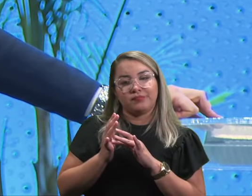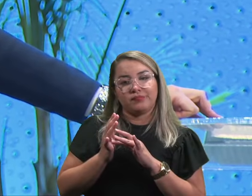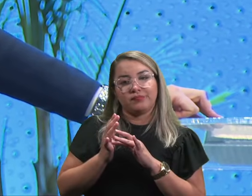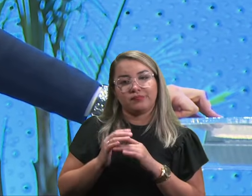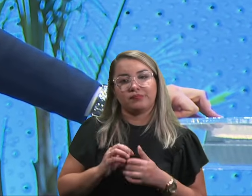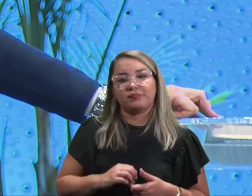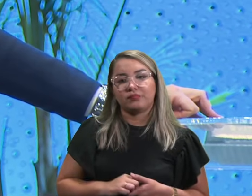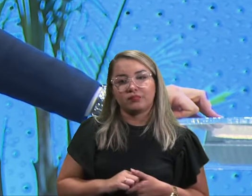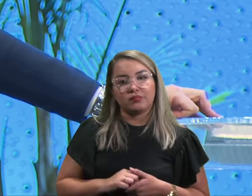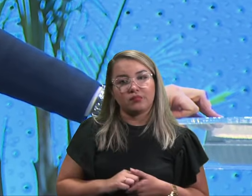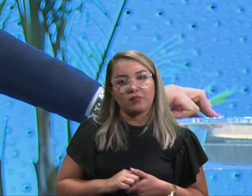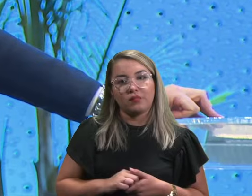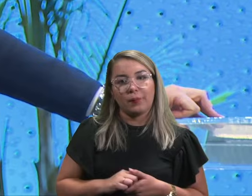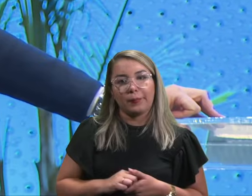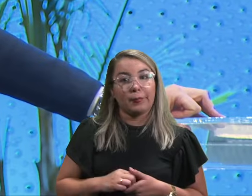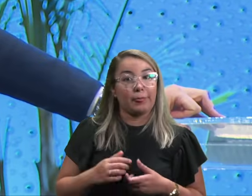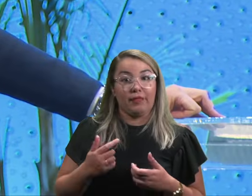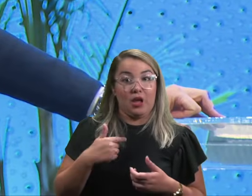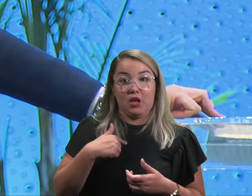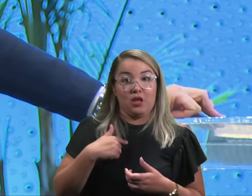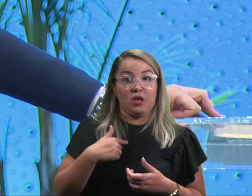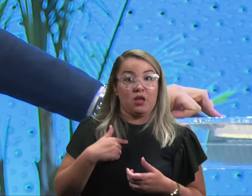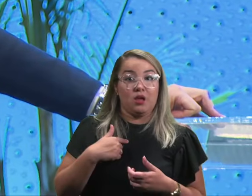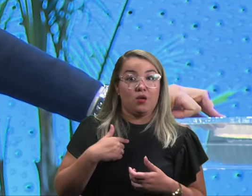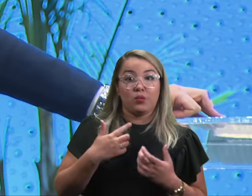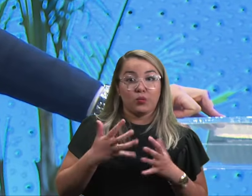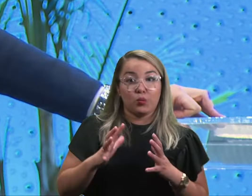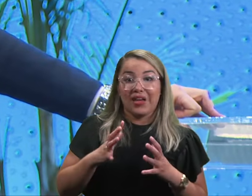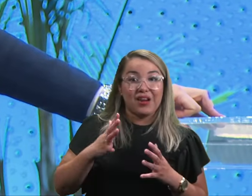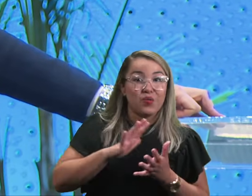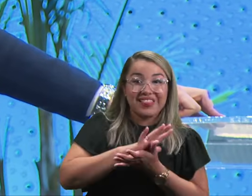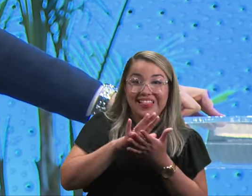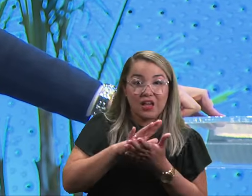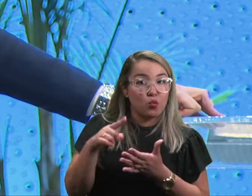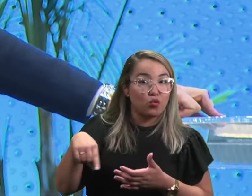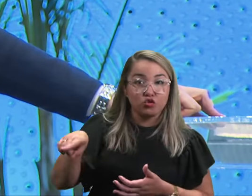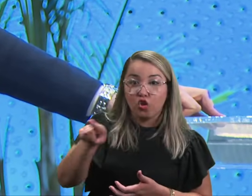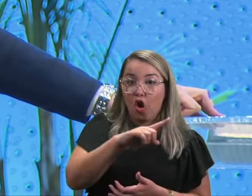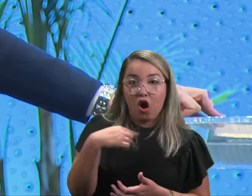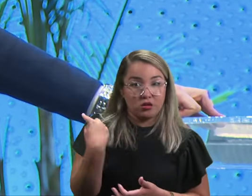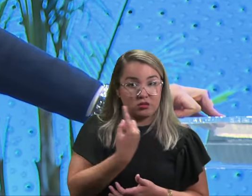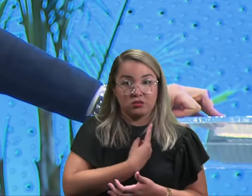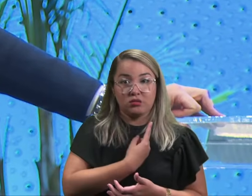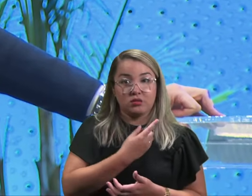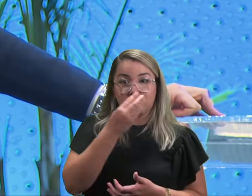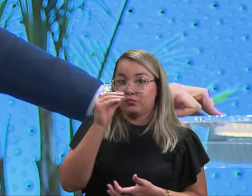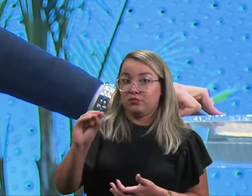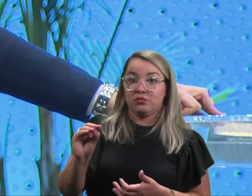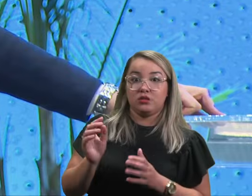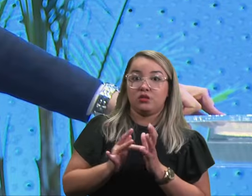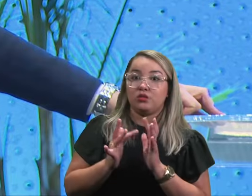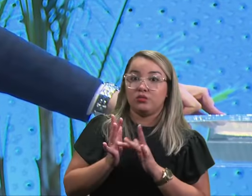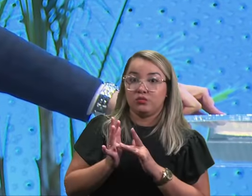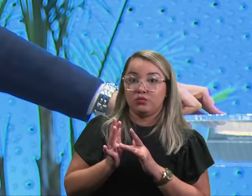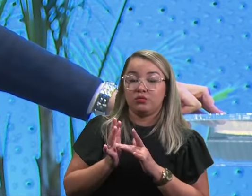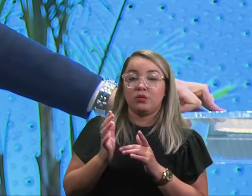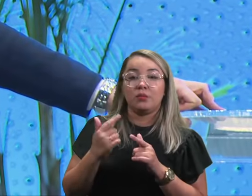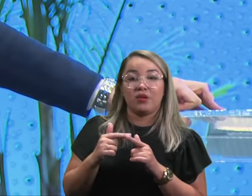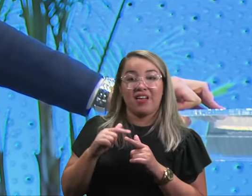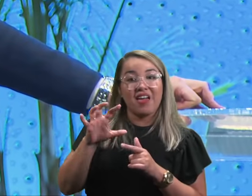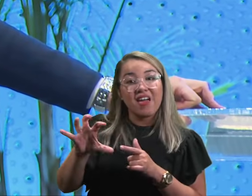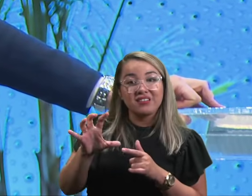Que nenhum de nós esteja entre estes, porque a estes cabe os frutos da